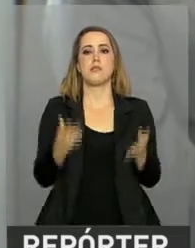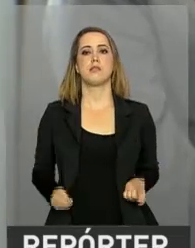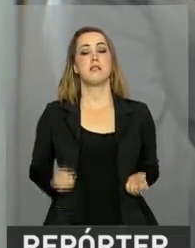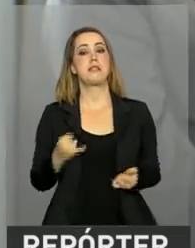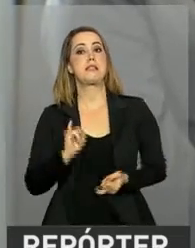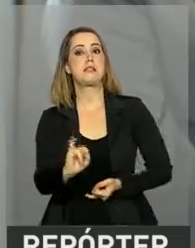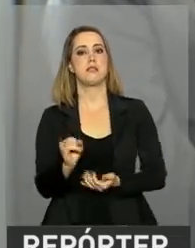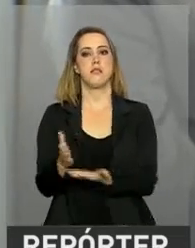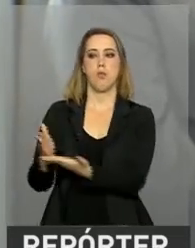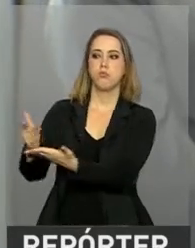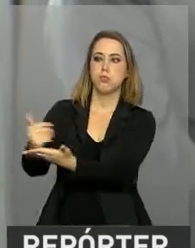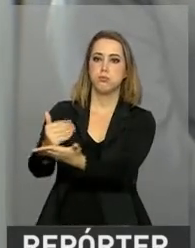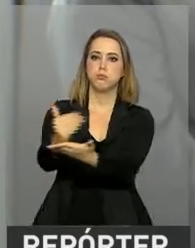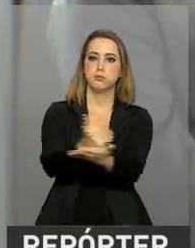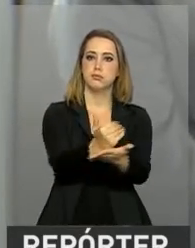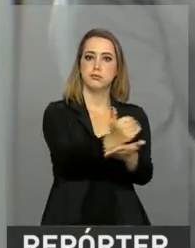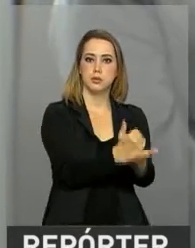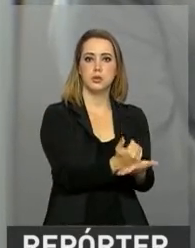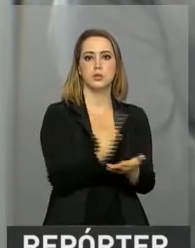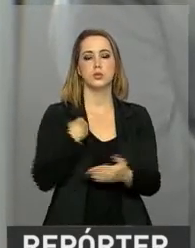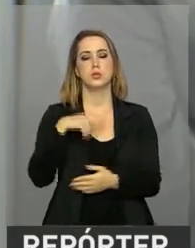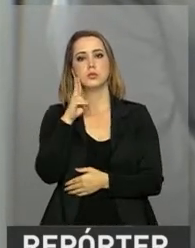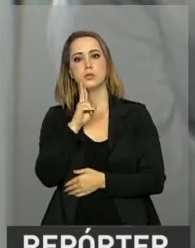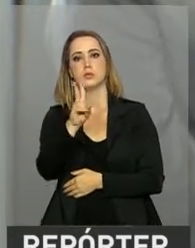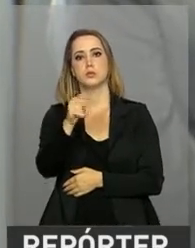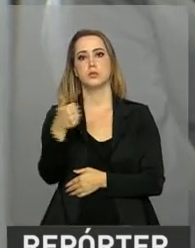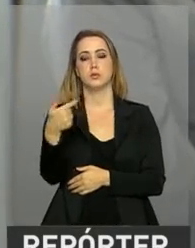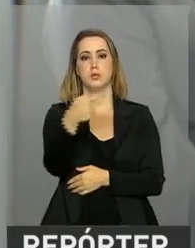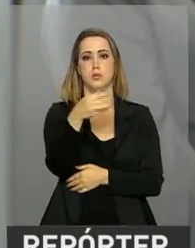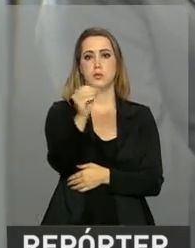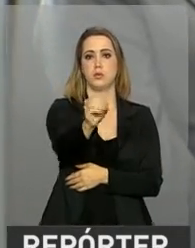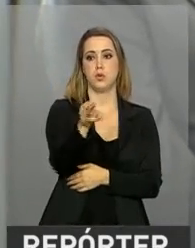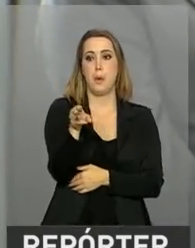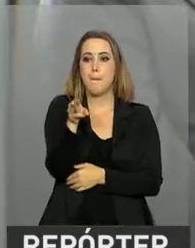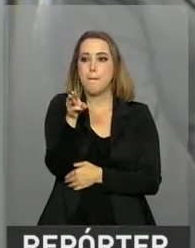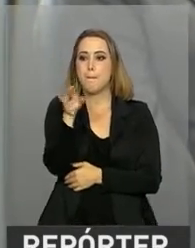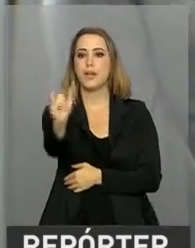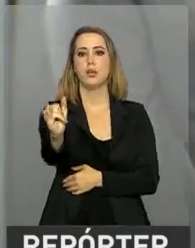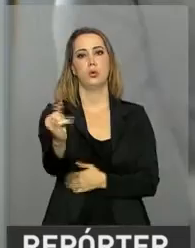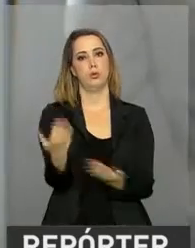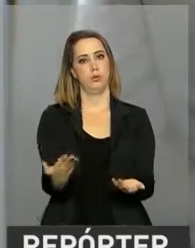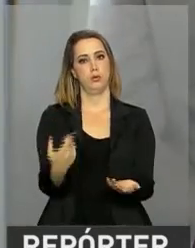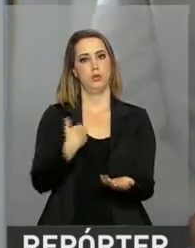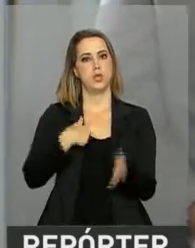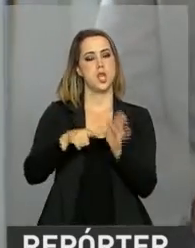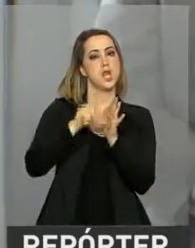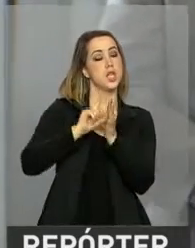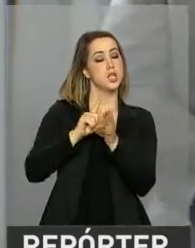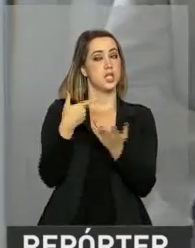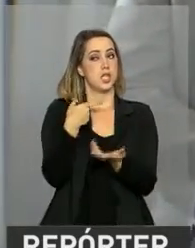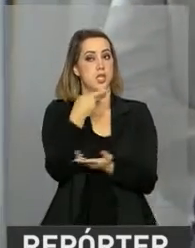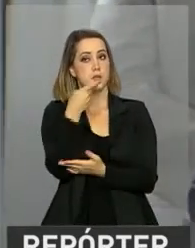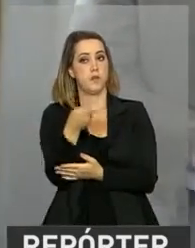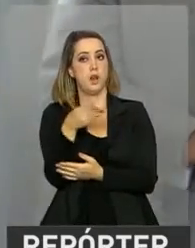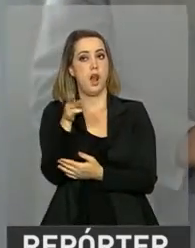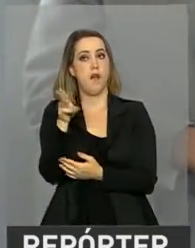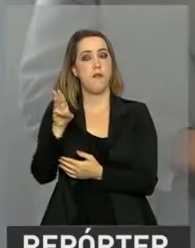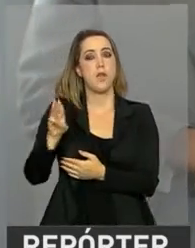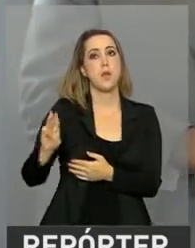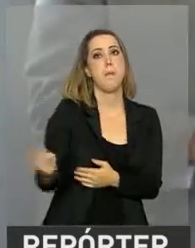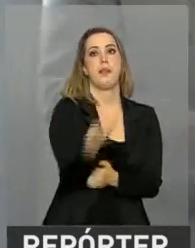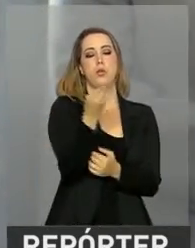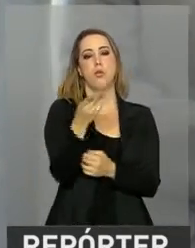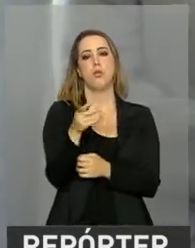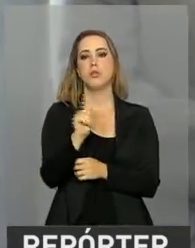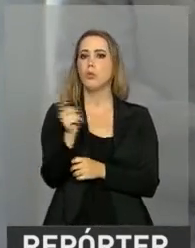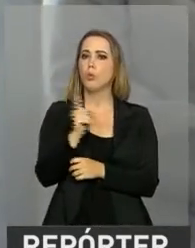170 bilhões é interessante que nós nos acostumamos a falar em milhões quando no passado se falava em milhões e nós achamos que é normal mas não